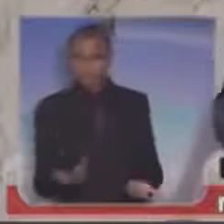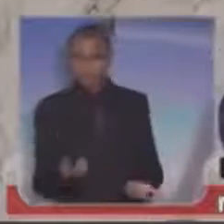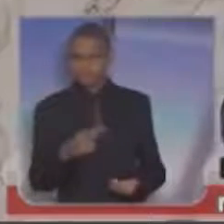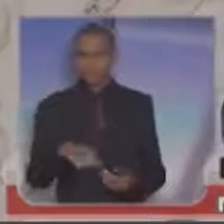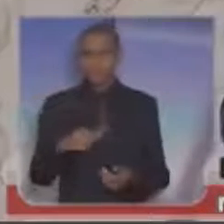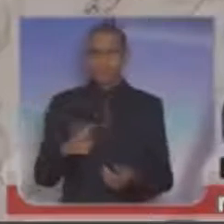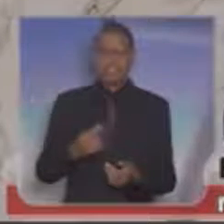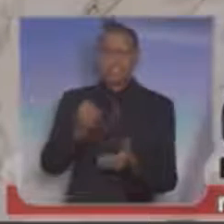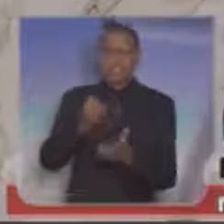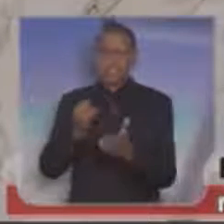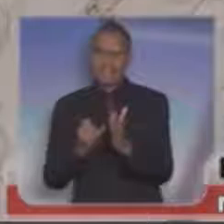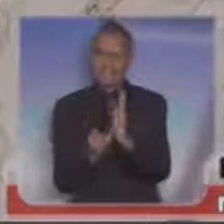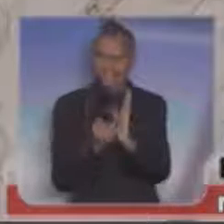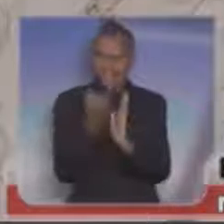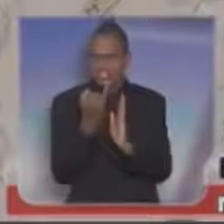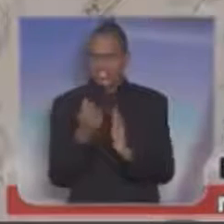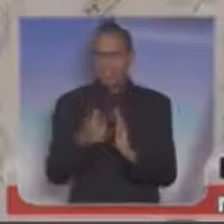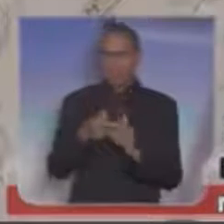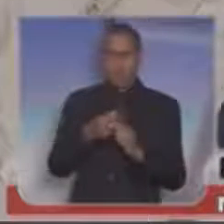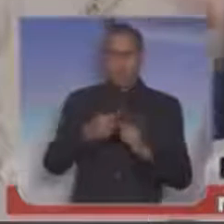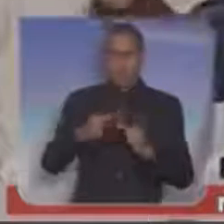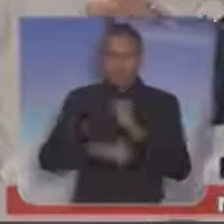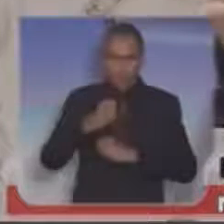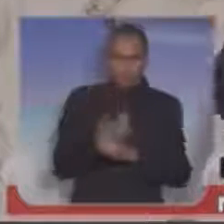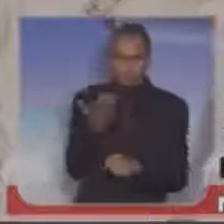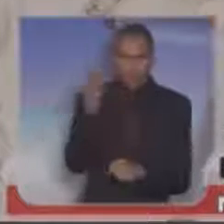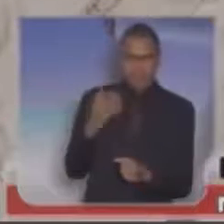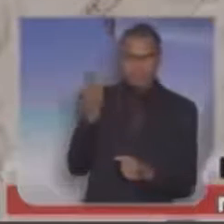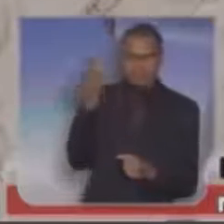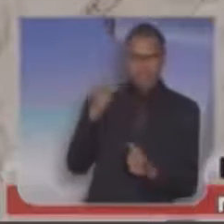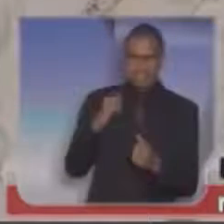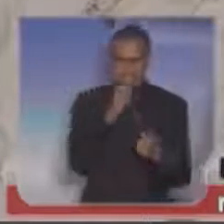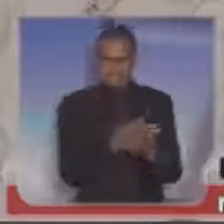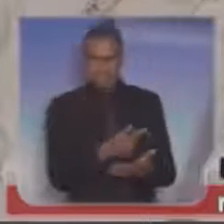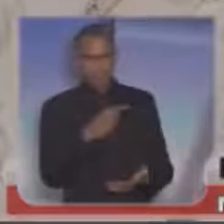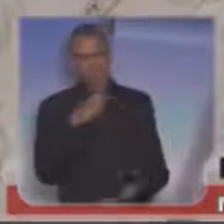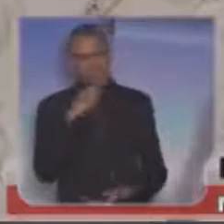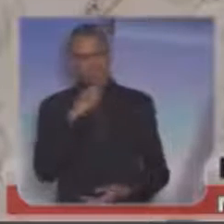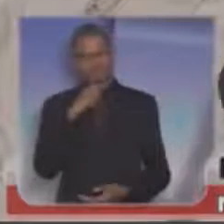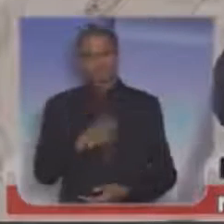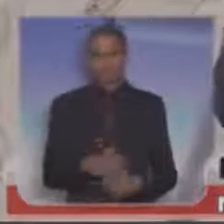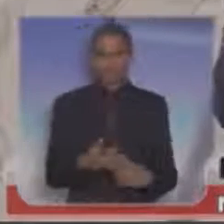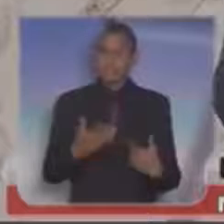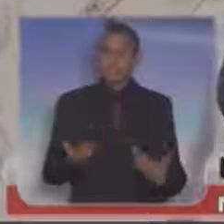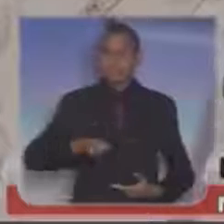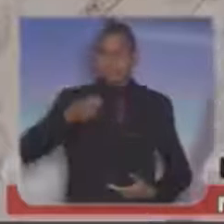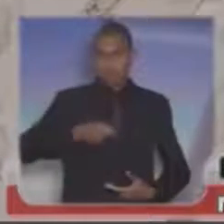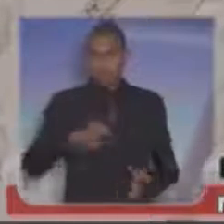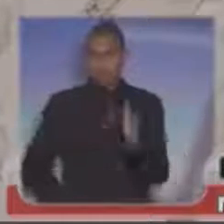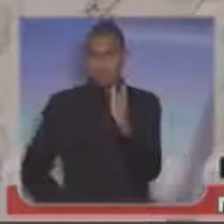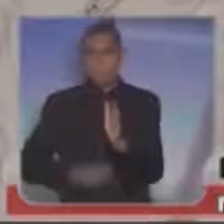muito difícil das finanças do estado de são paulo bom obrigação primeira é